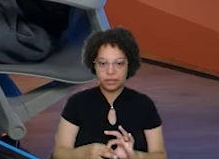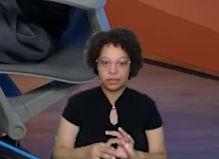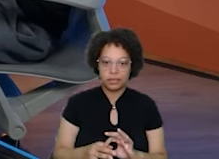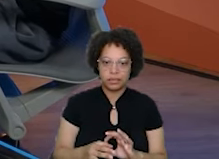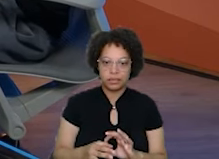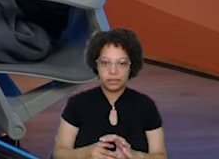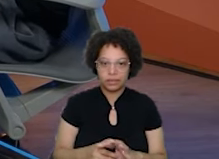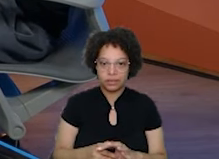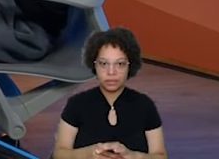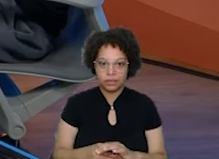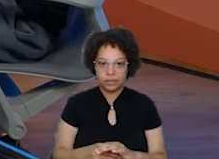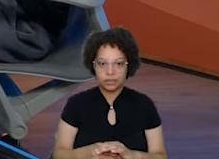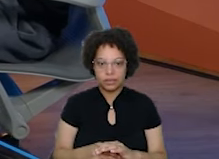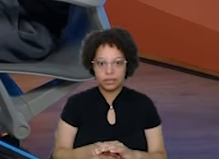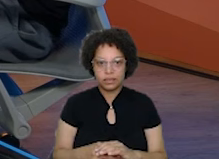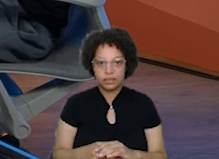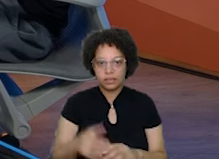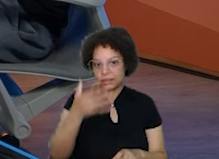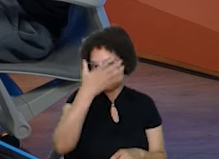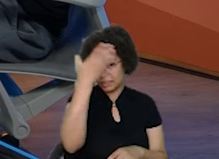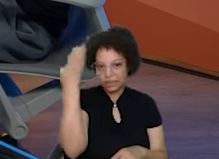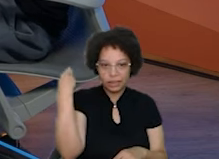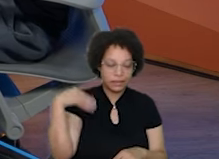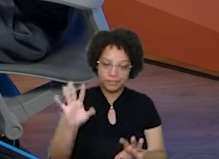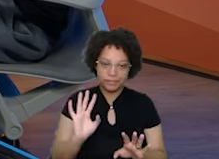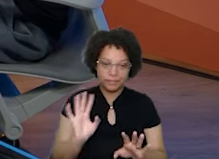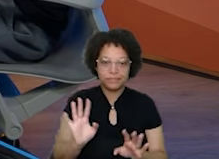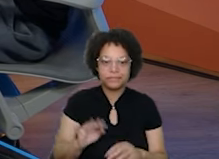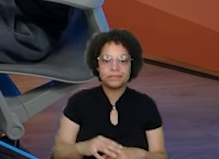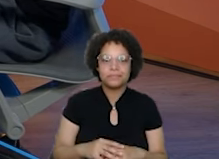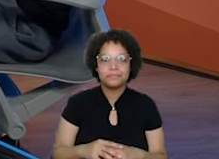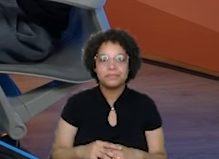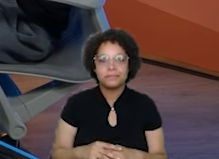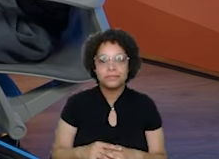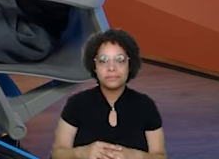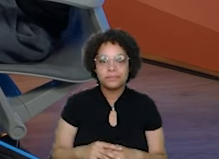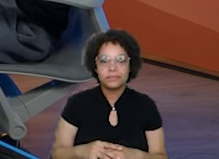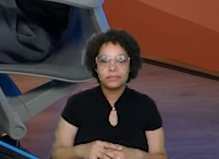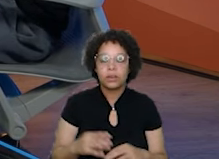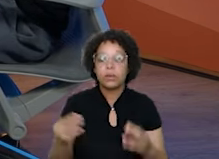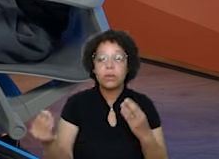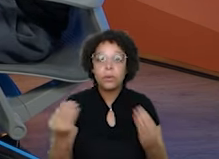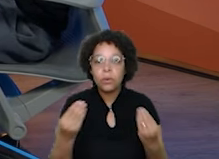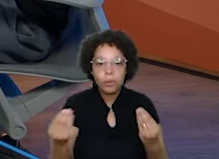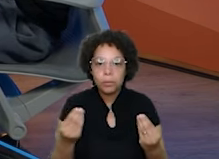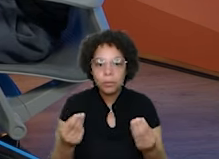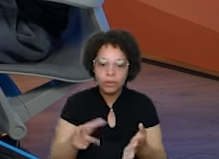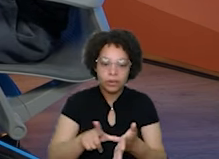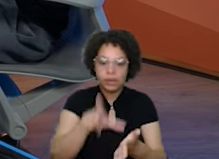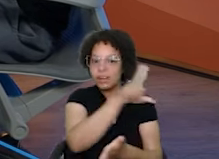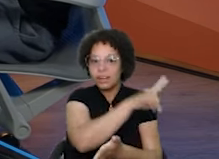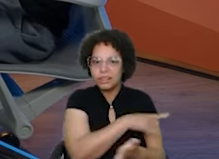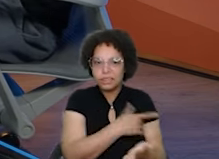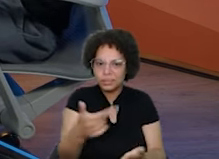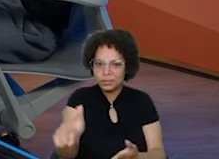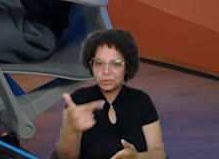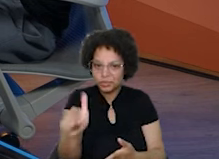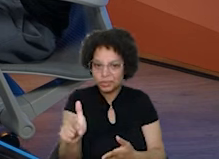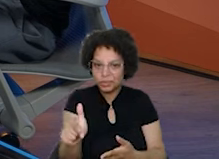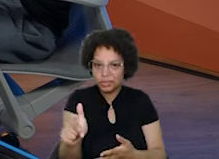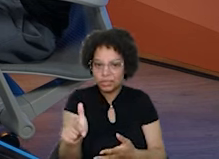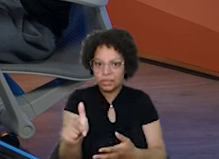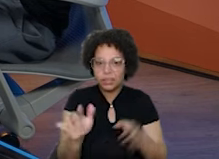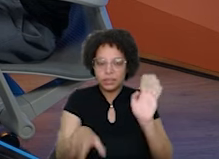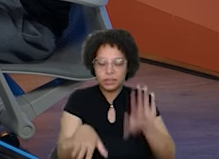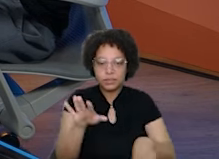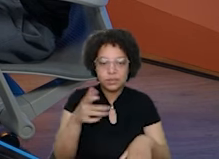existe Então esquece gente então mas eu falo assim como que era né como que era antes do digital às vezes eu falar vou lá desfazer